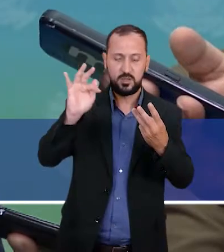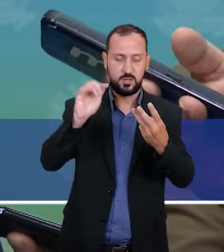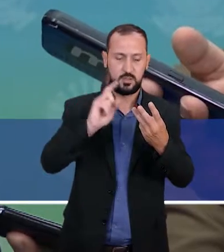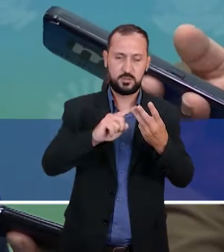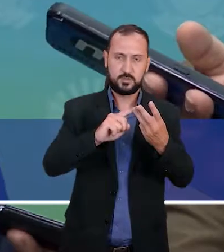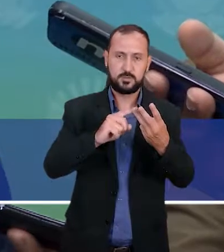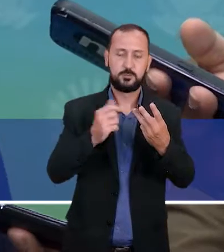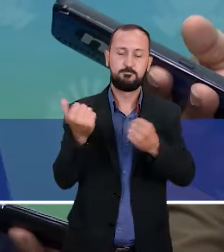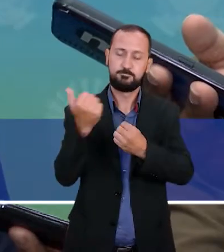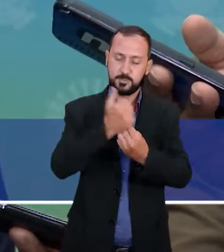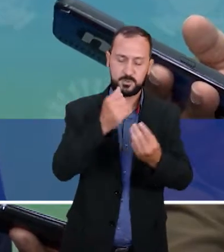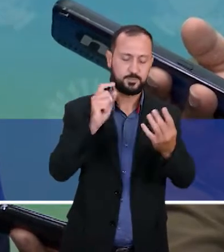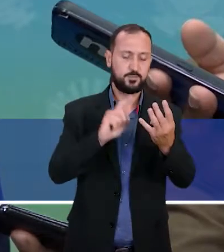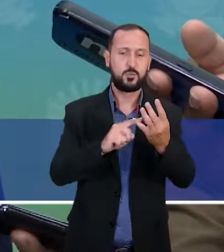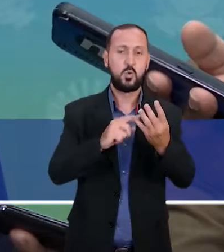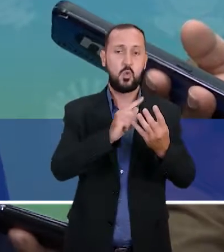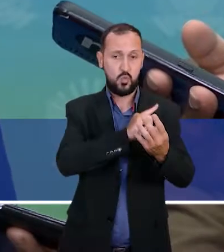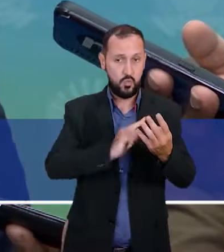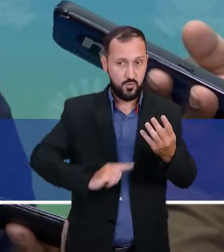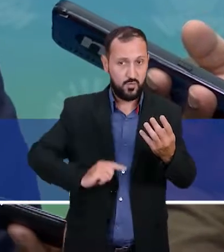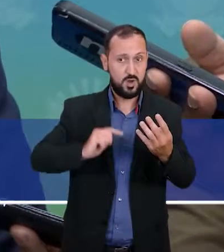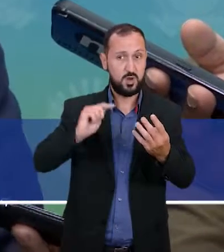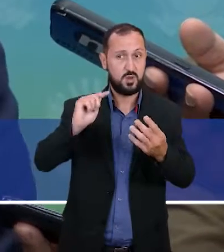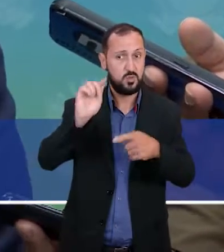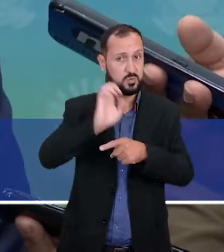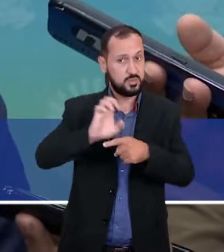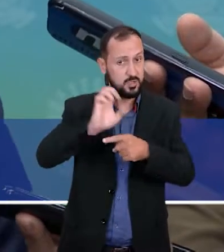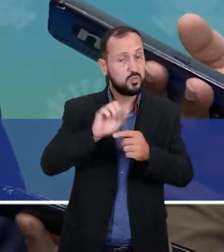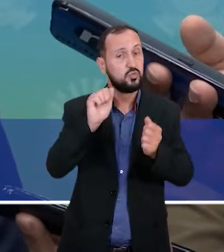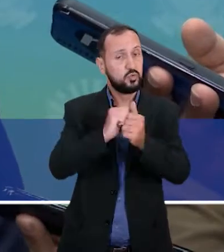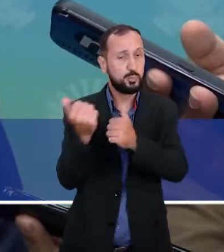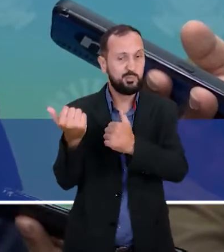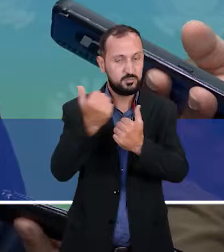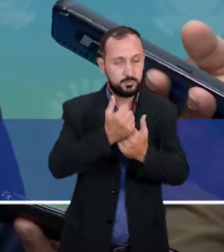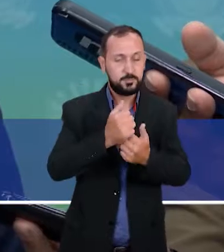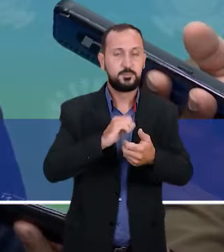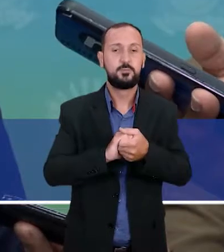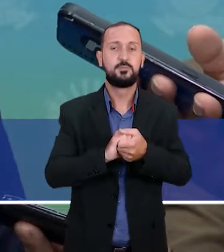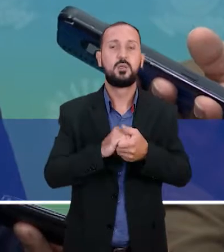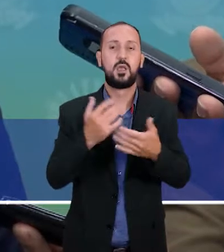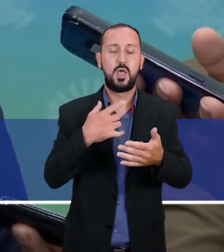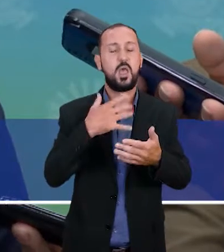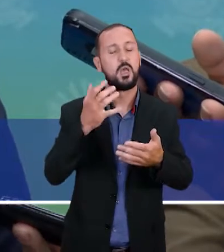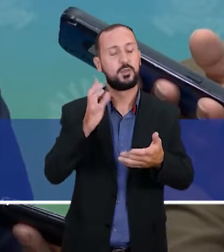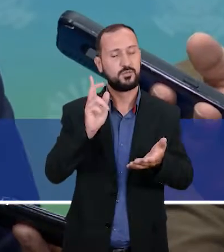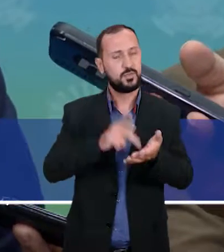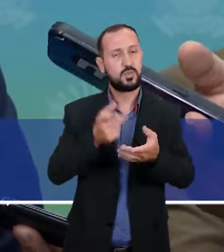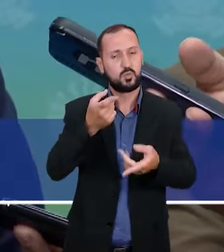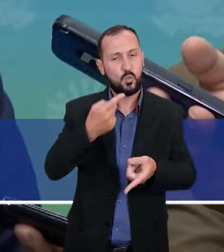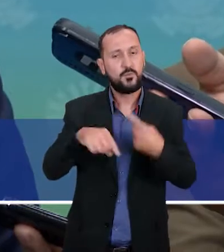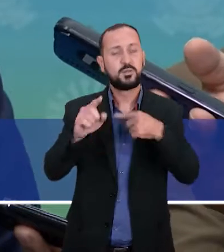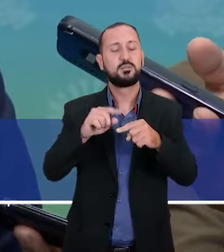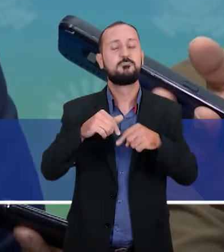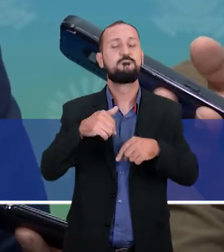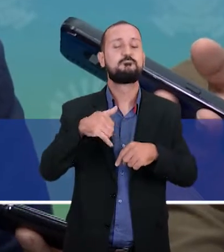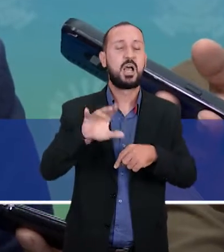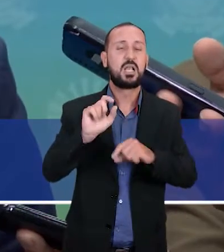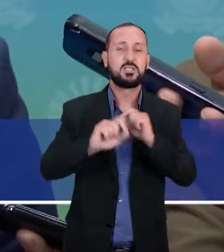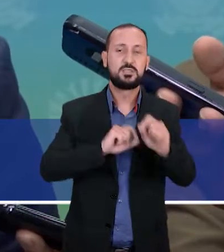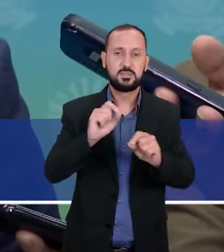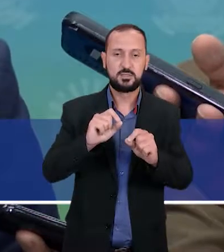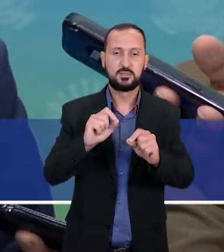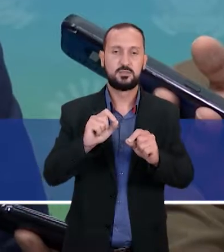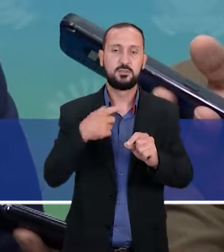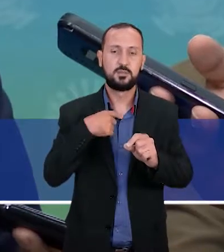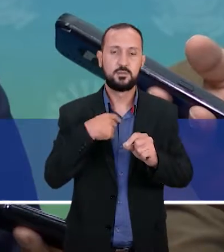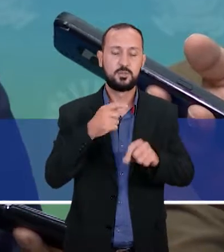seus representantes, o governo do estado com os seus representantes. É um avanço muito grande, principalmente um